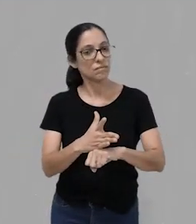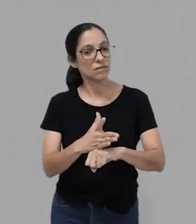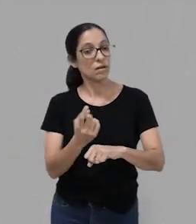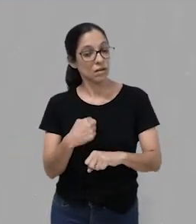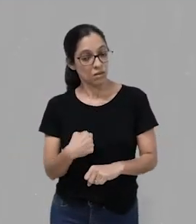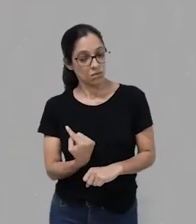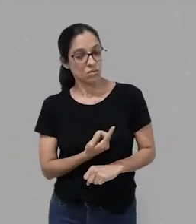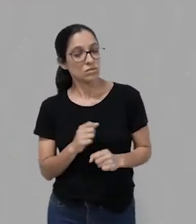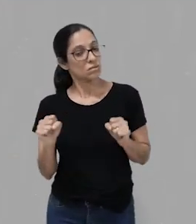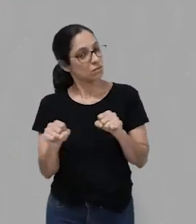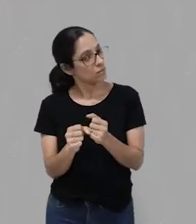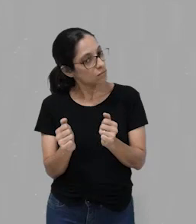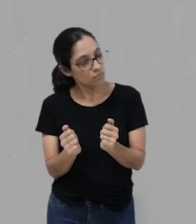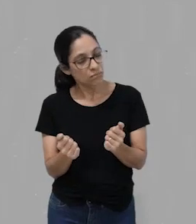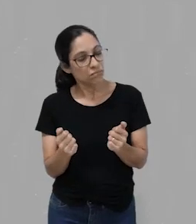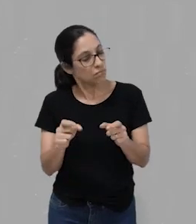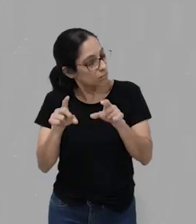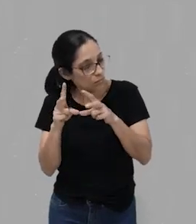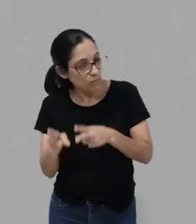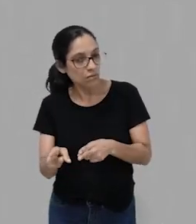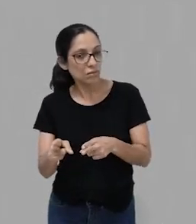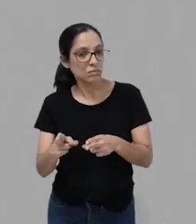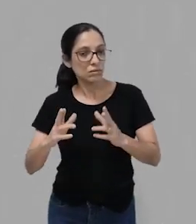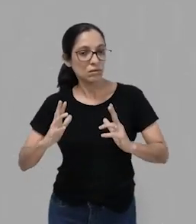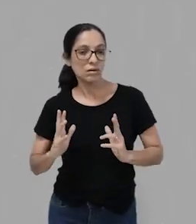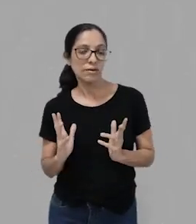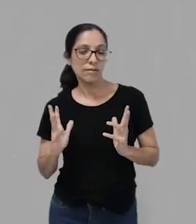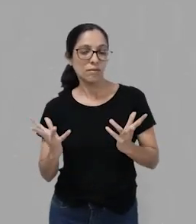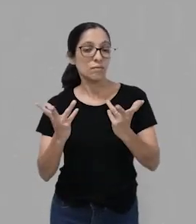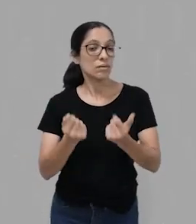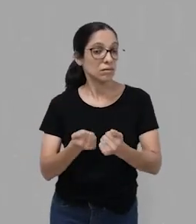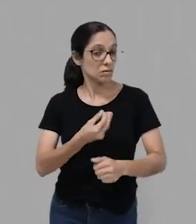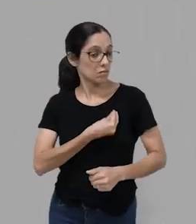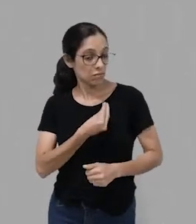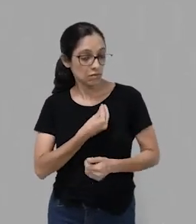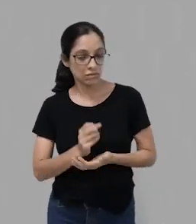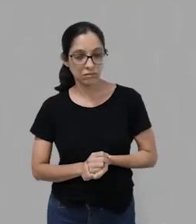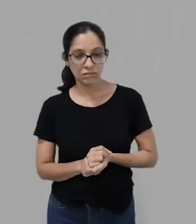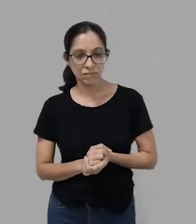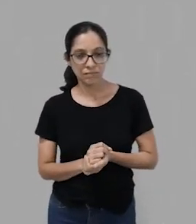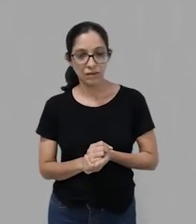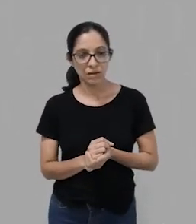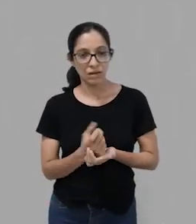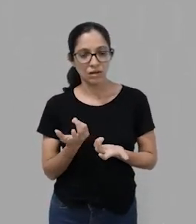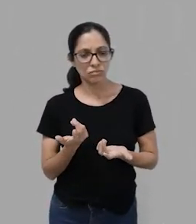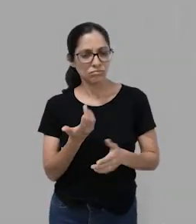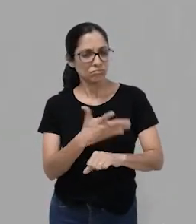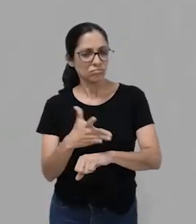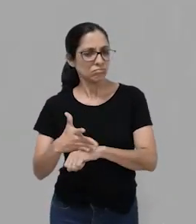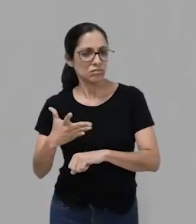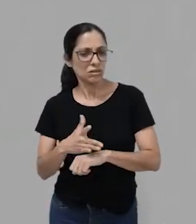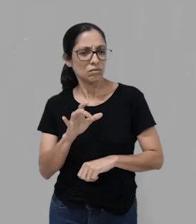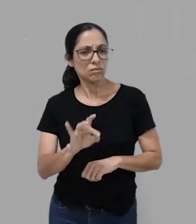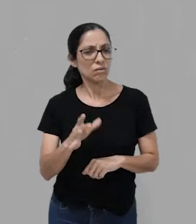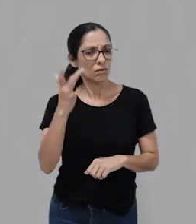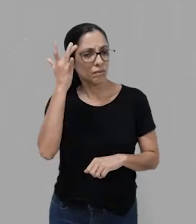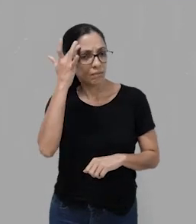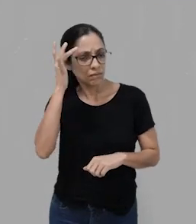nós tenhamos qualidade de vida. A gente não só treina a capacidade física aqui, pensando quando o indivíduo vai ser atleta,